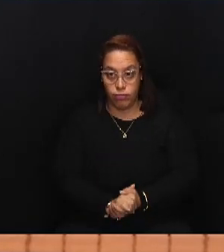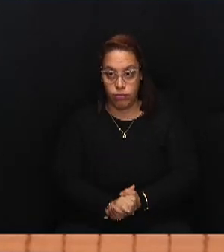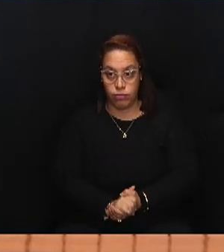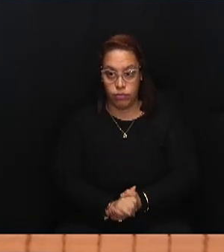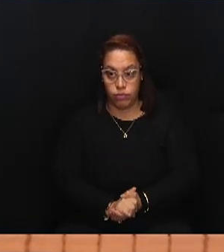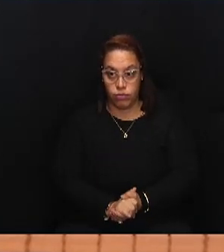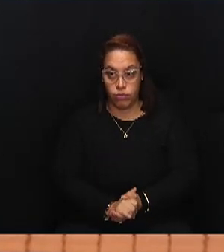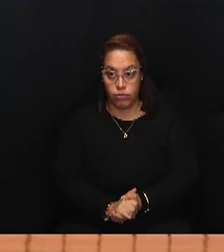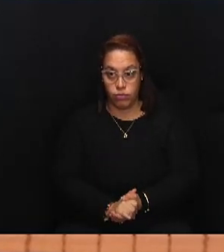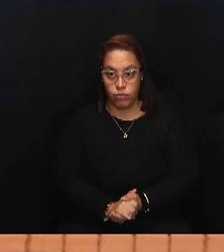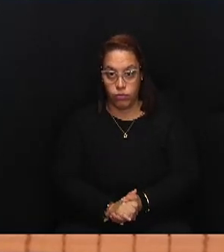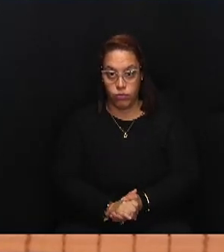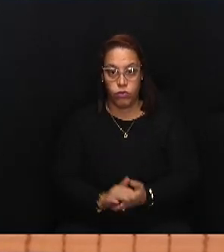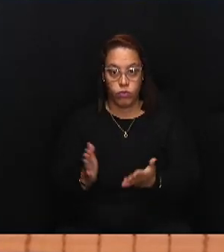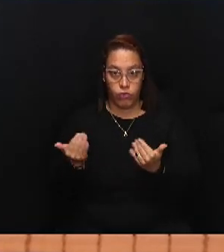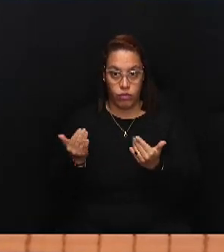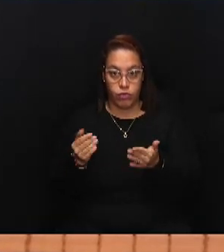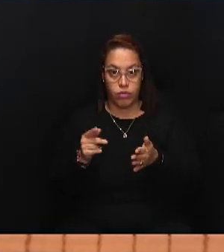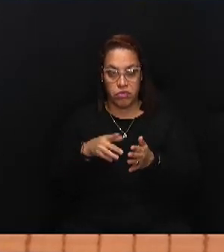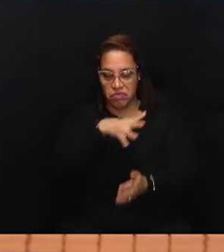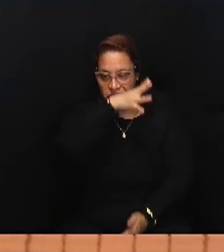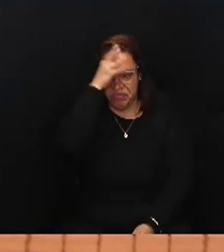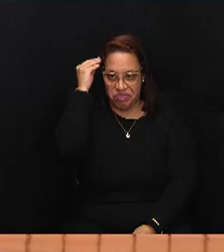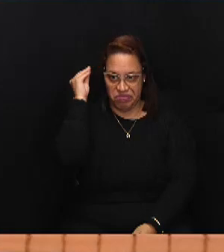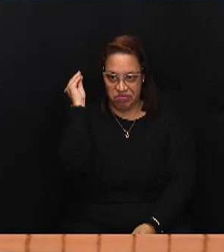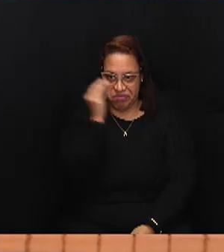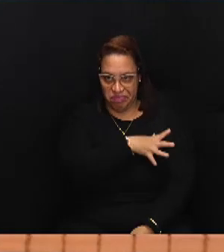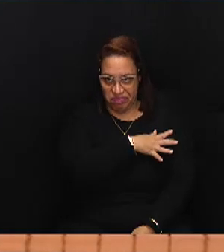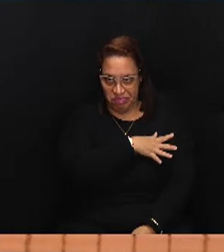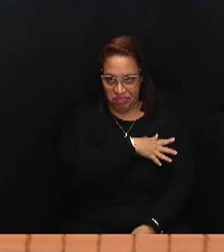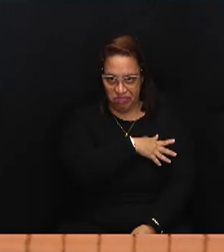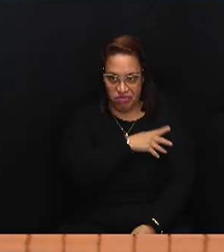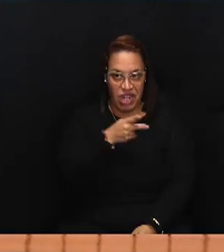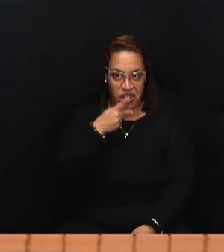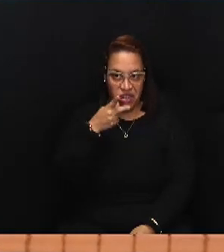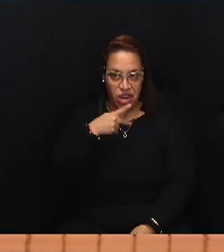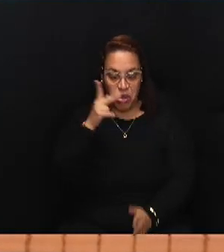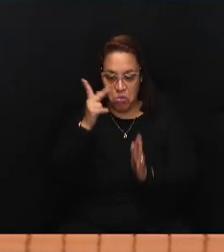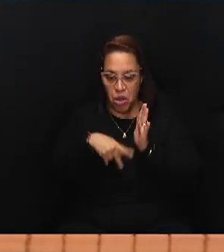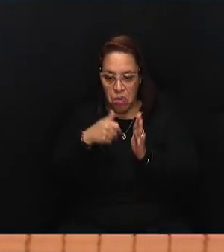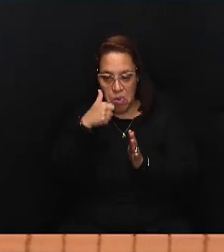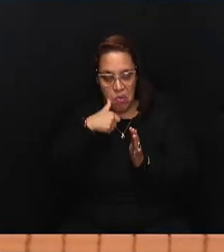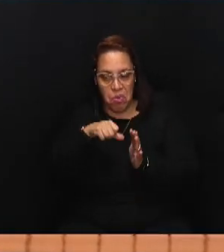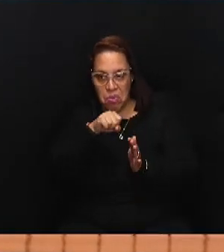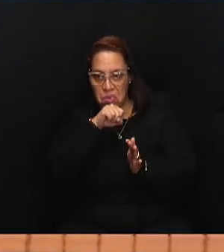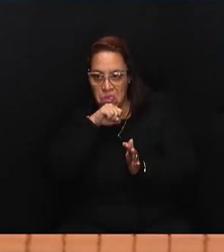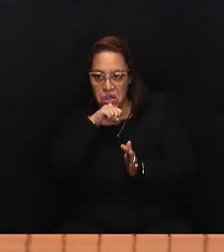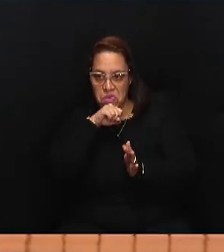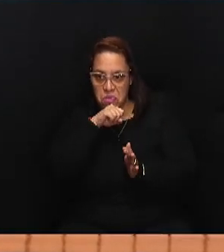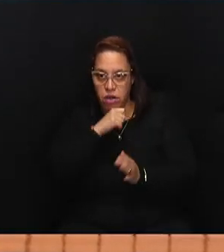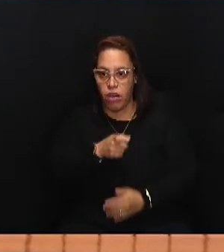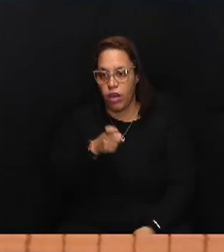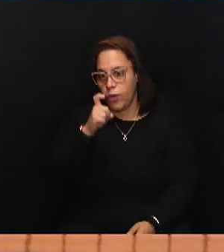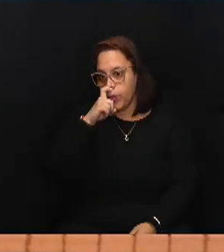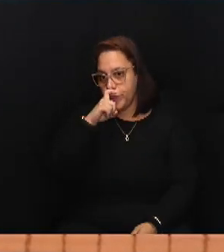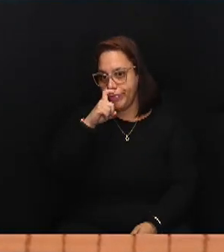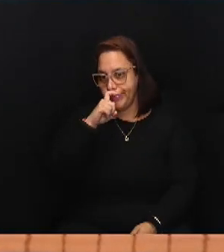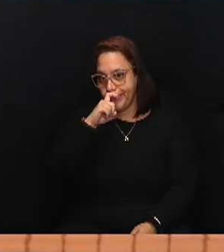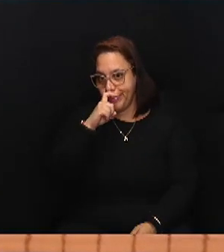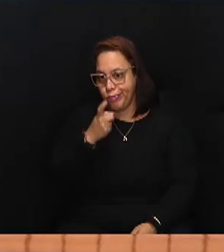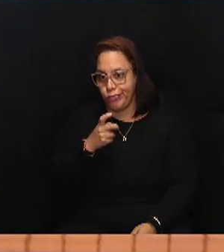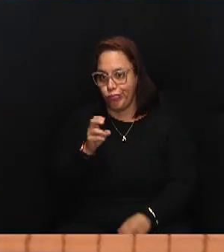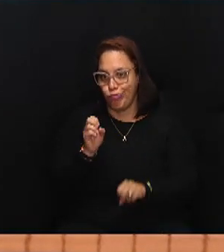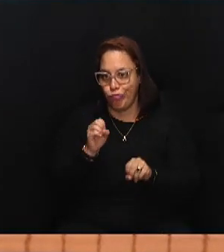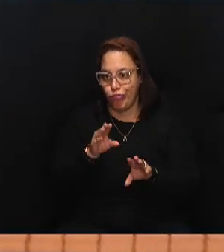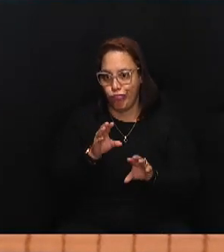aí da juventude e eles realmente esquecem. Às vezes até de falar do próprio pai, do próprio ensinamento, das dificuldades hoje que você